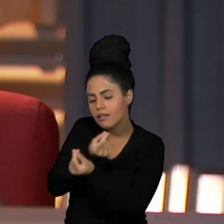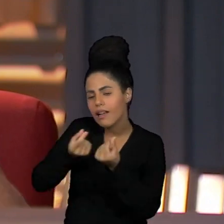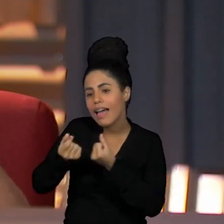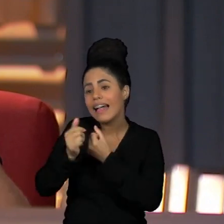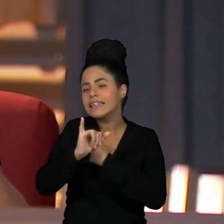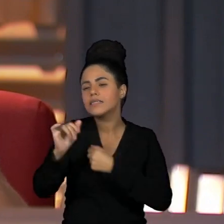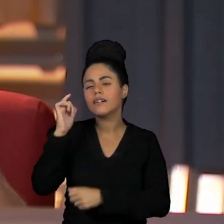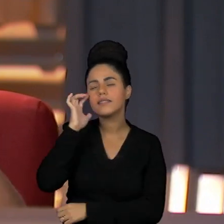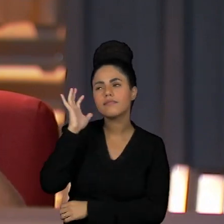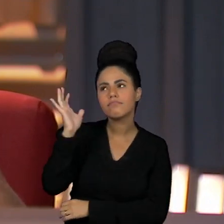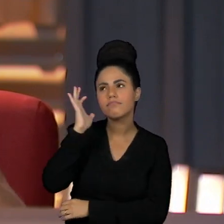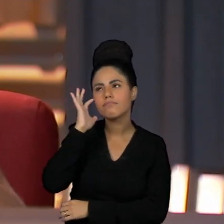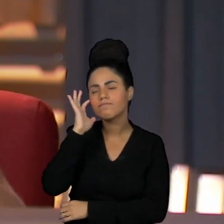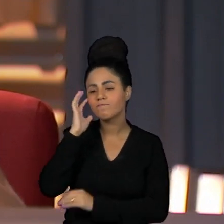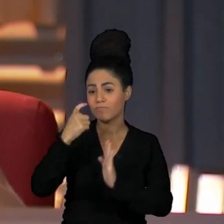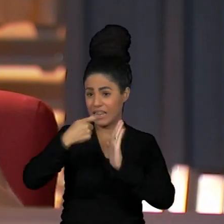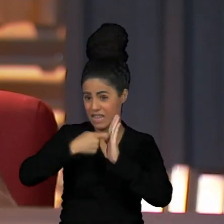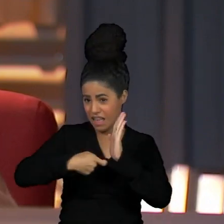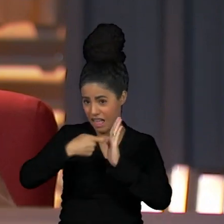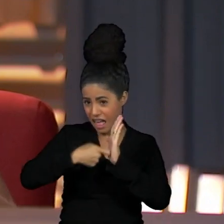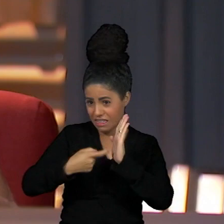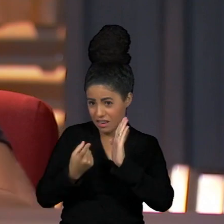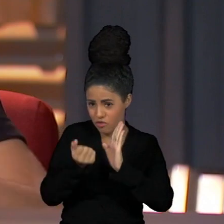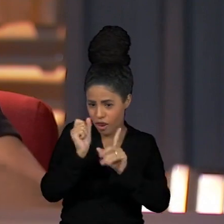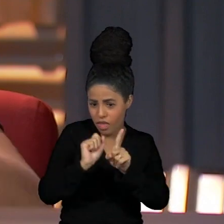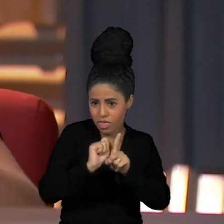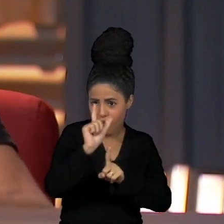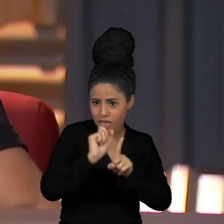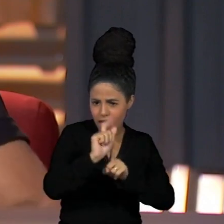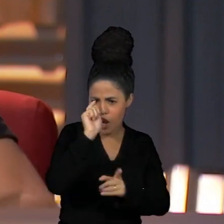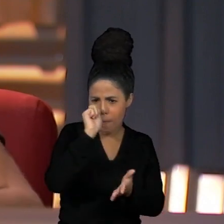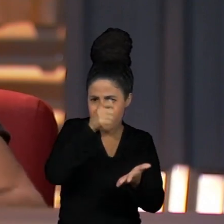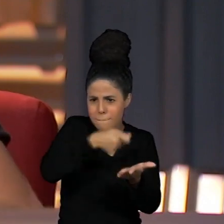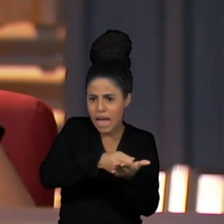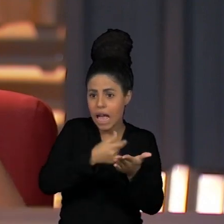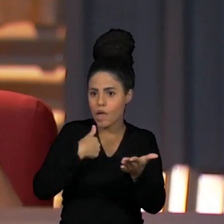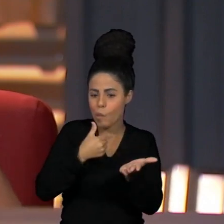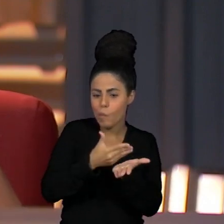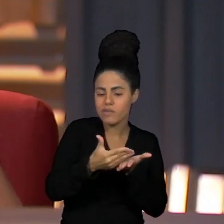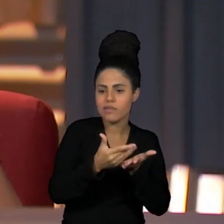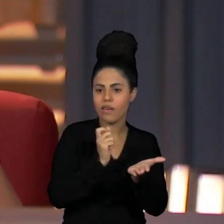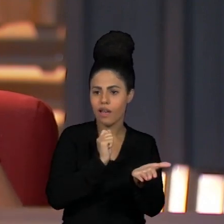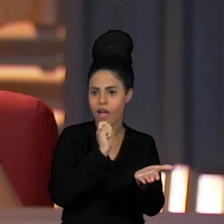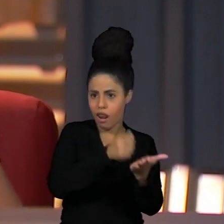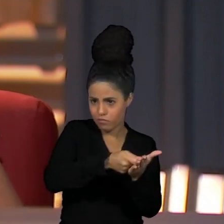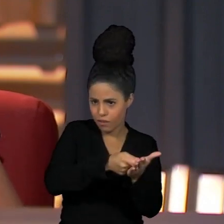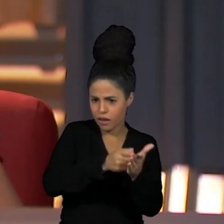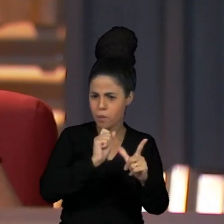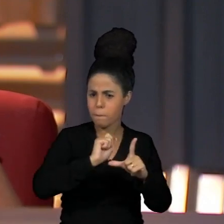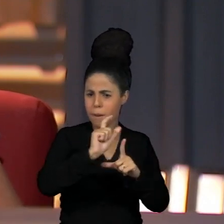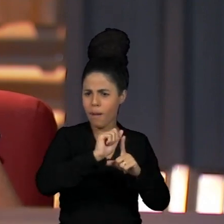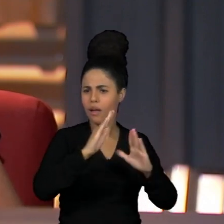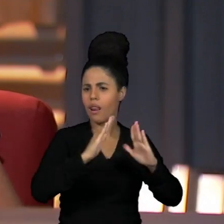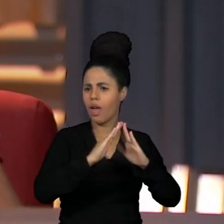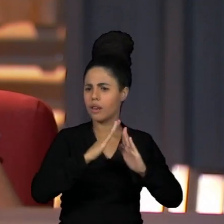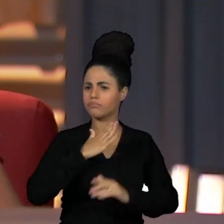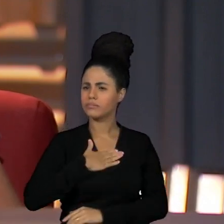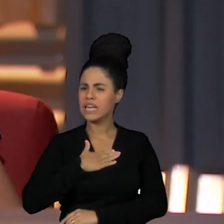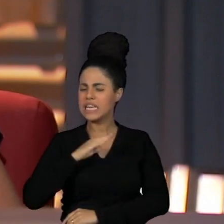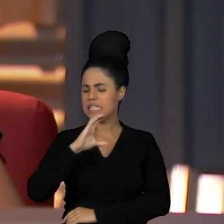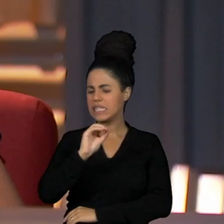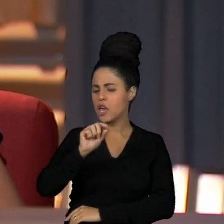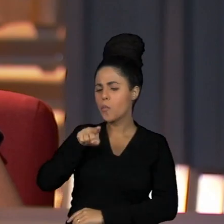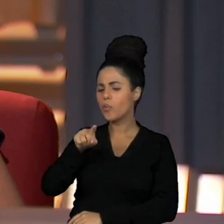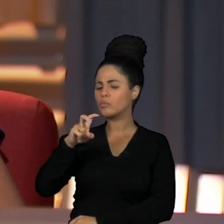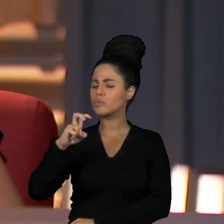for olhar uma taxa de aluguel, a partir do momento que eu aluguei ali, que eu estou morando, geralmente está